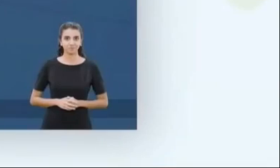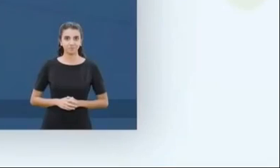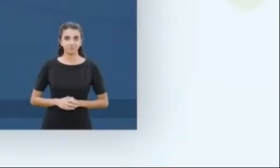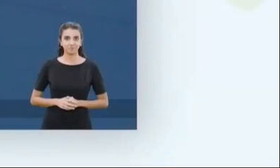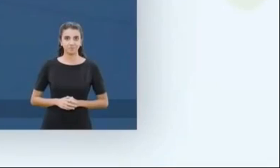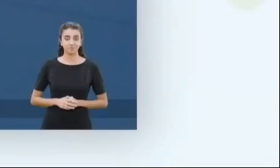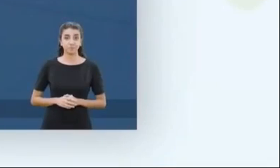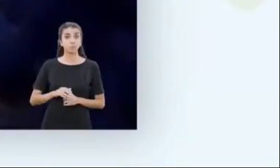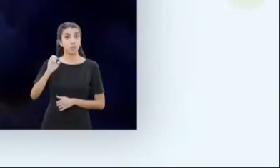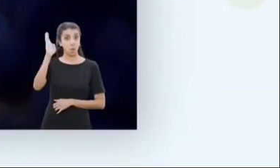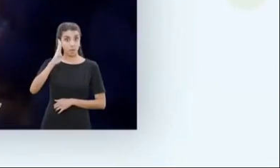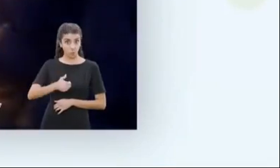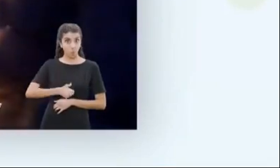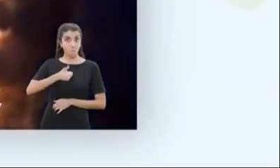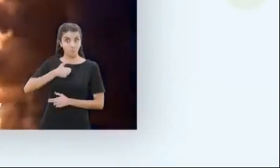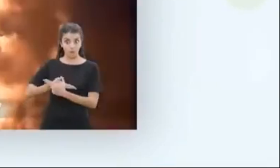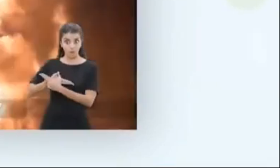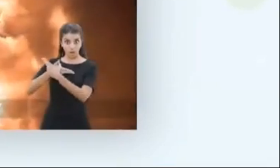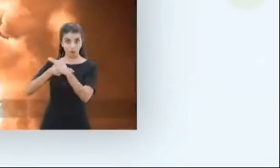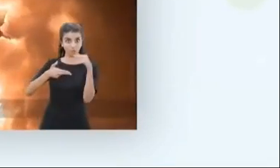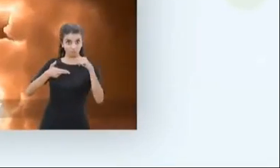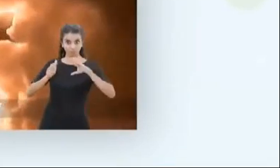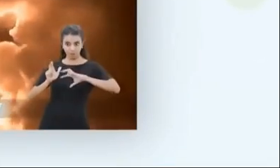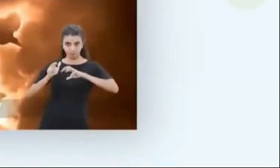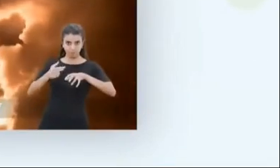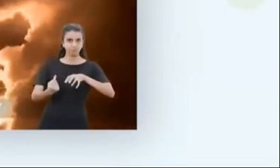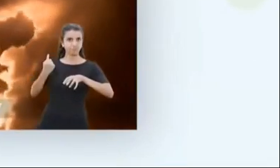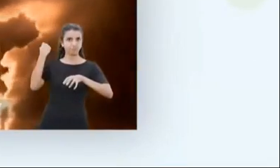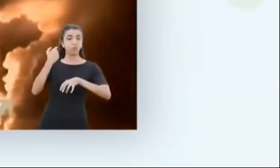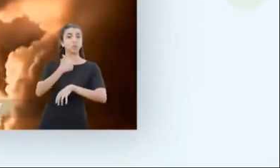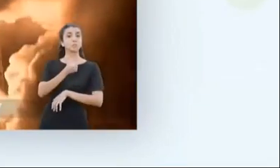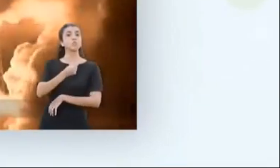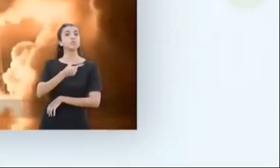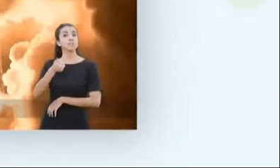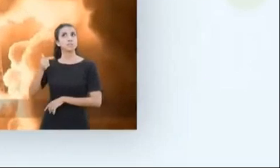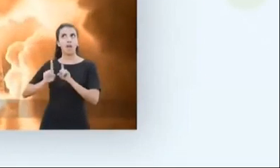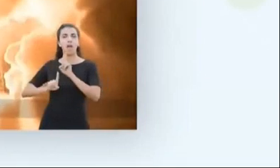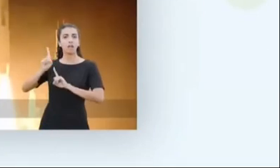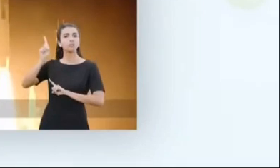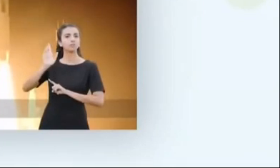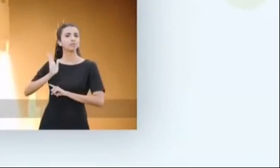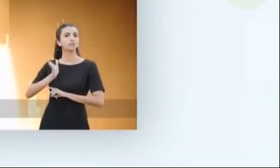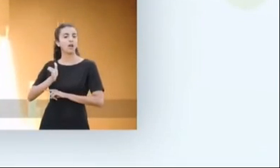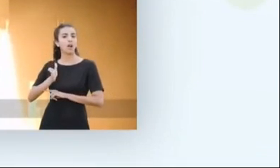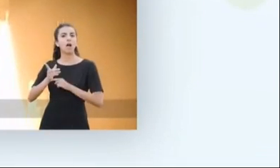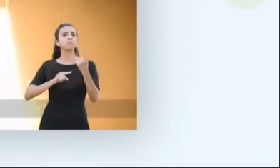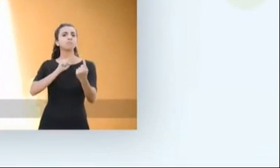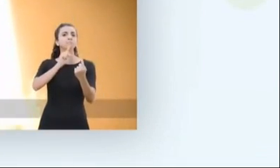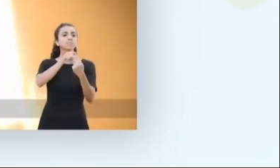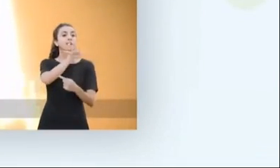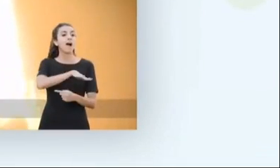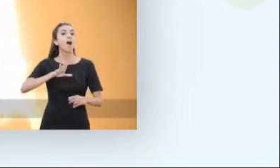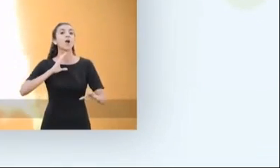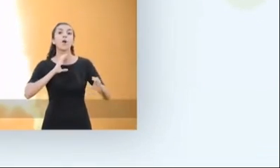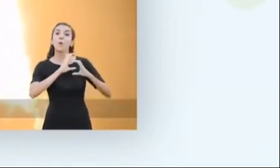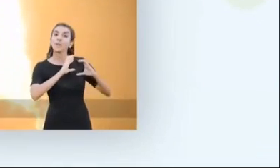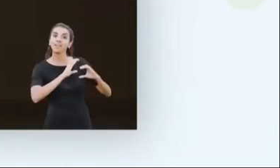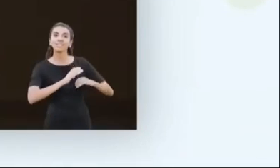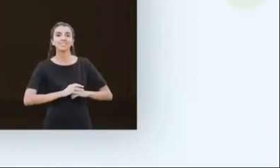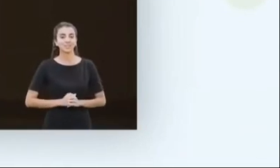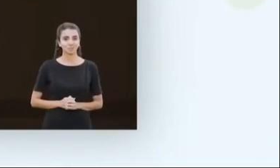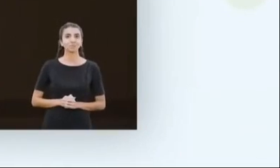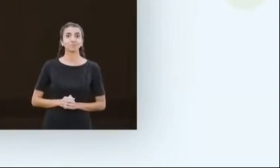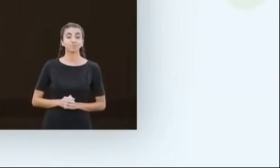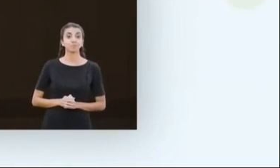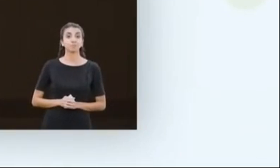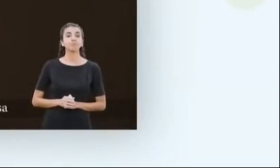O Brasil lançou o primeiro satélite geoestacionário em 2017, com o objetivo de atuar na área das comunicações.